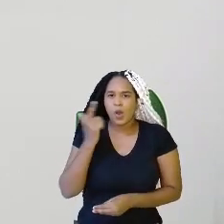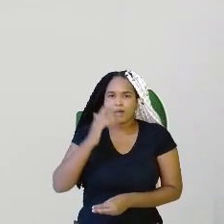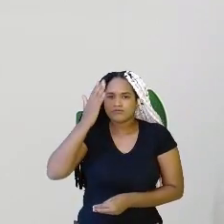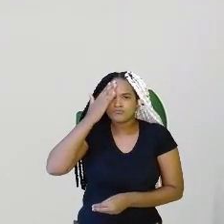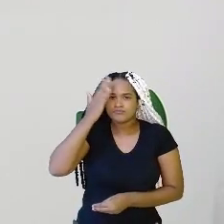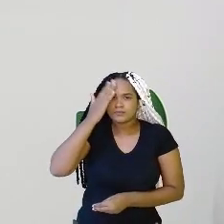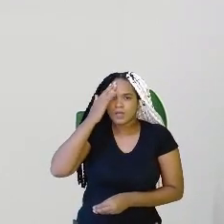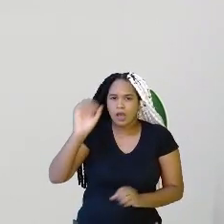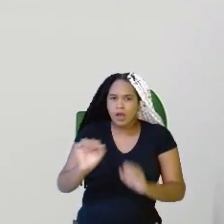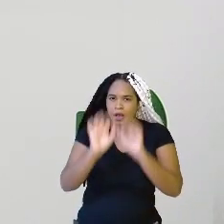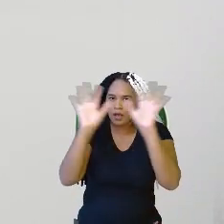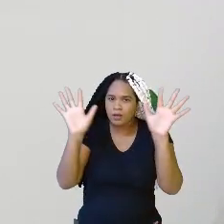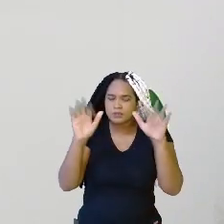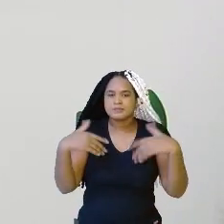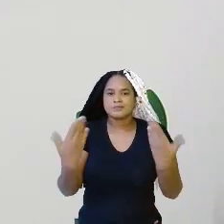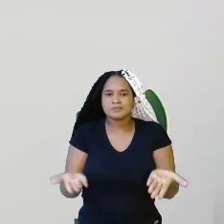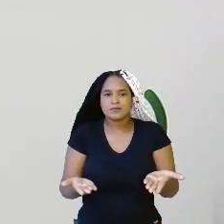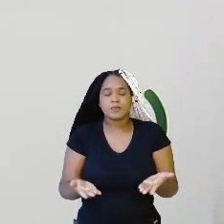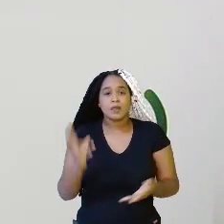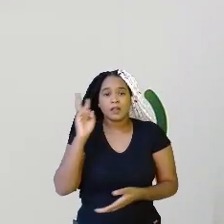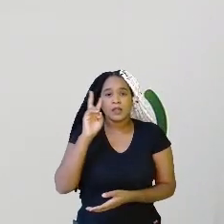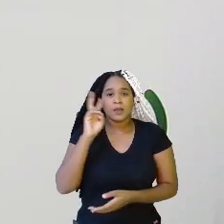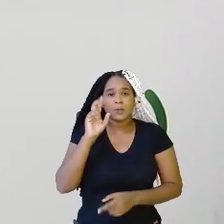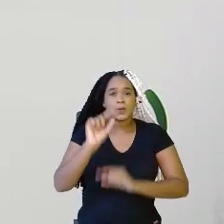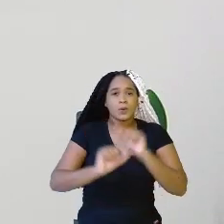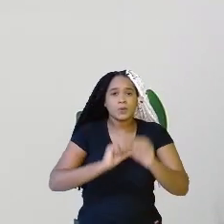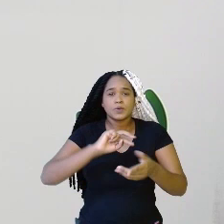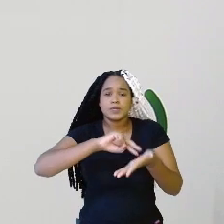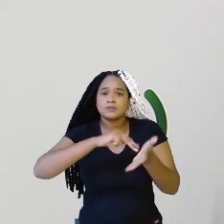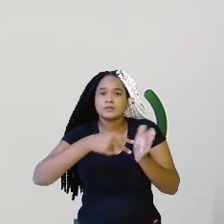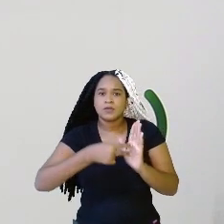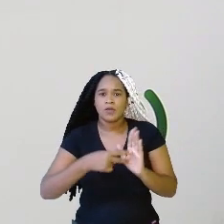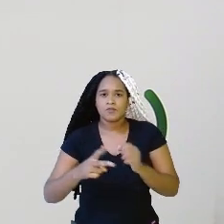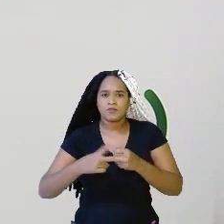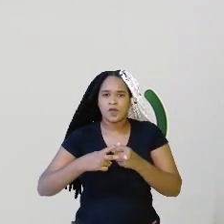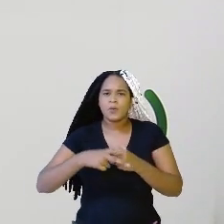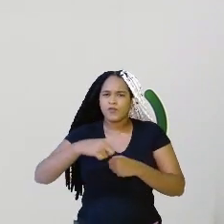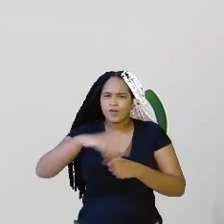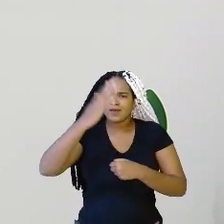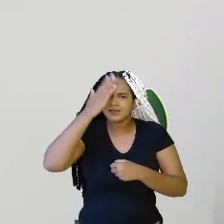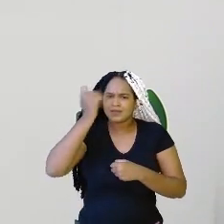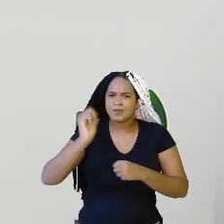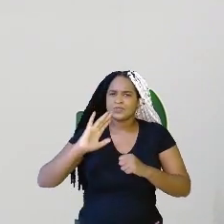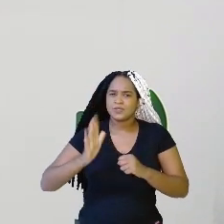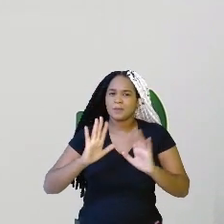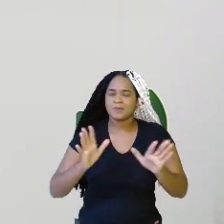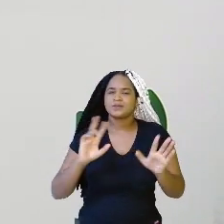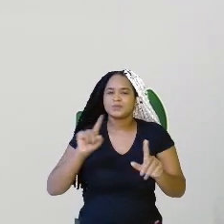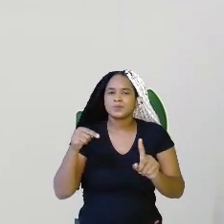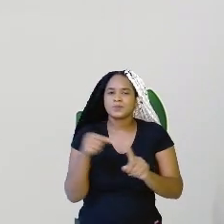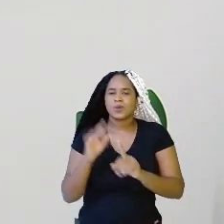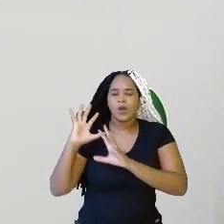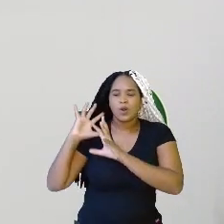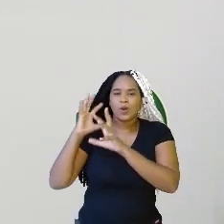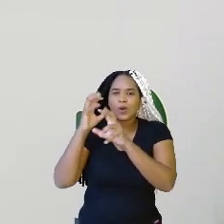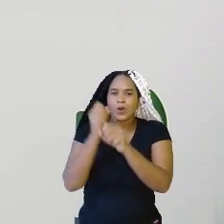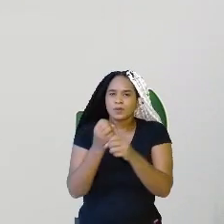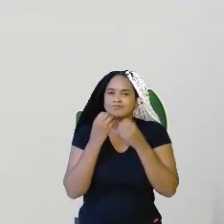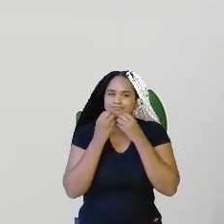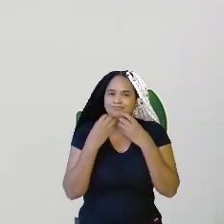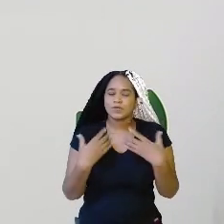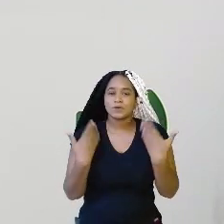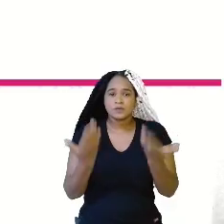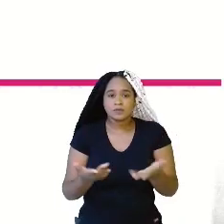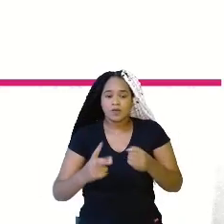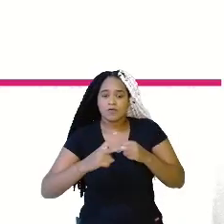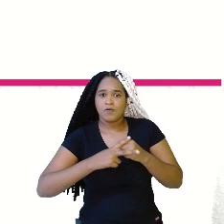Vamos começar lembrando o que é verbo. Eu sei que você sabe, mas não custa a gente dar aquela boa revisada. Verbo